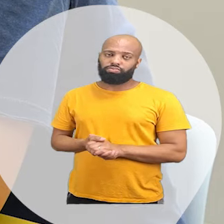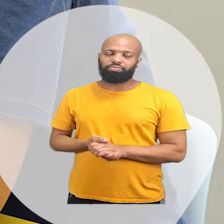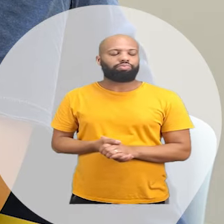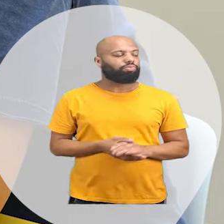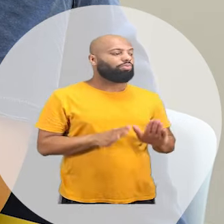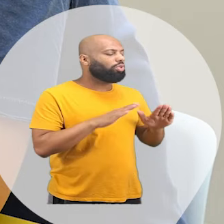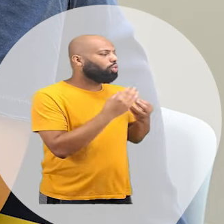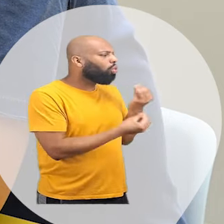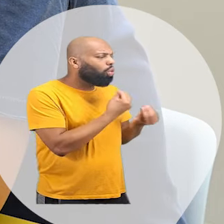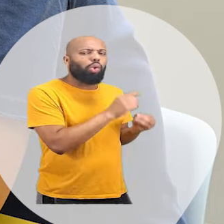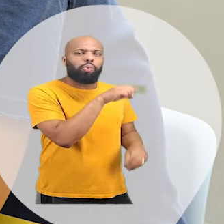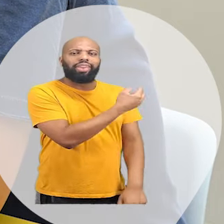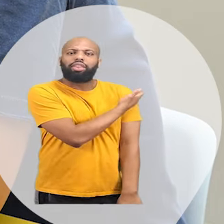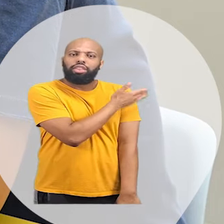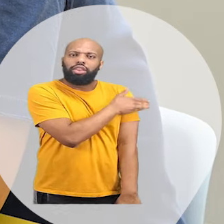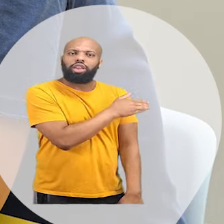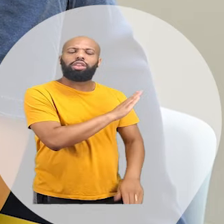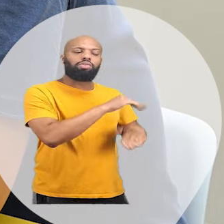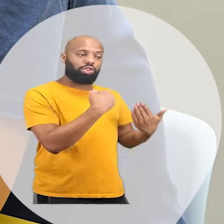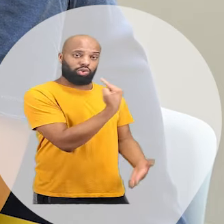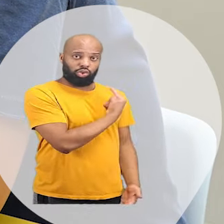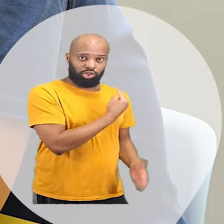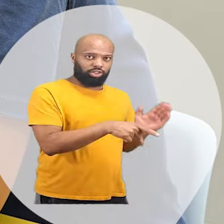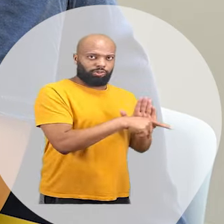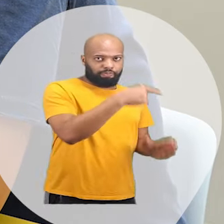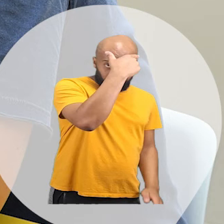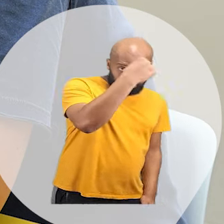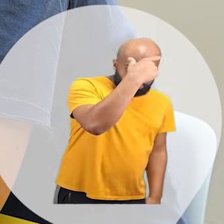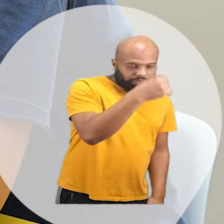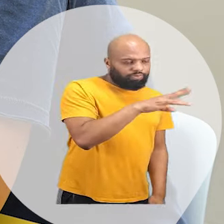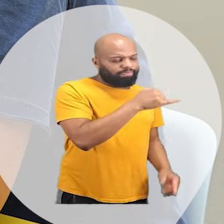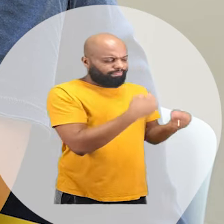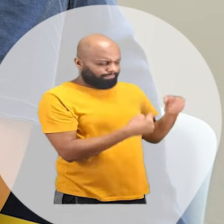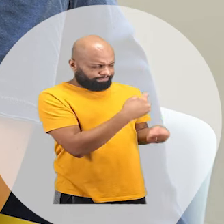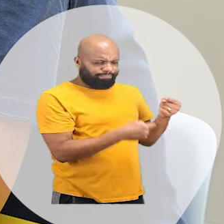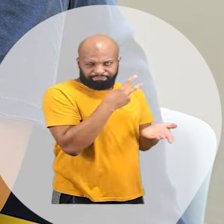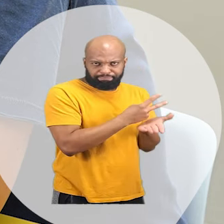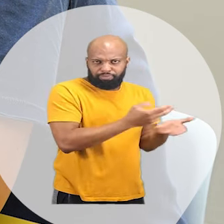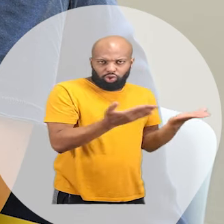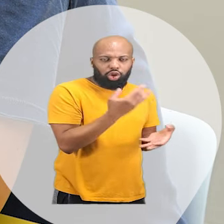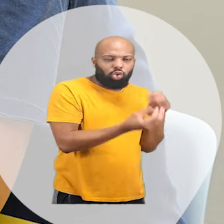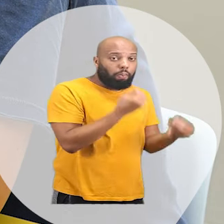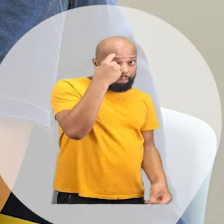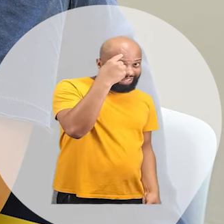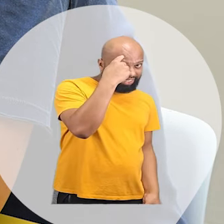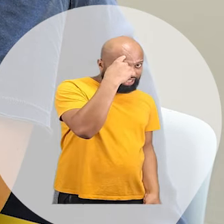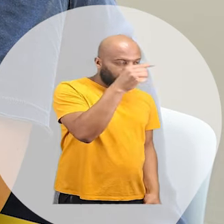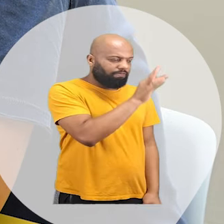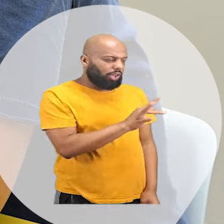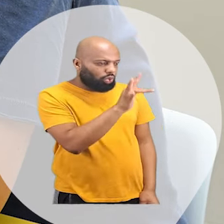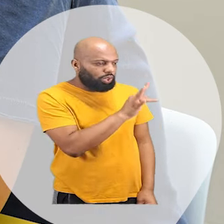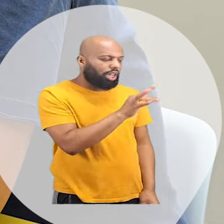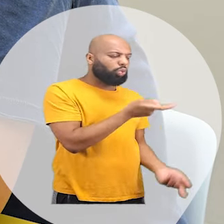e como que é o exercício a gente enquanto Universidade vem discutindo muito assim como pensar uma